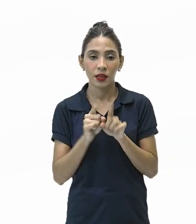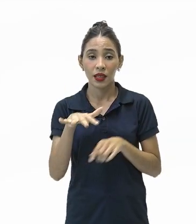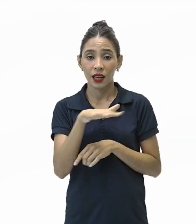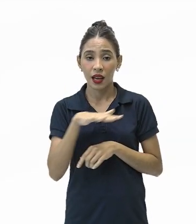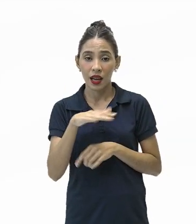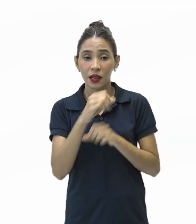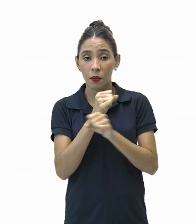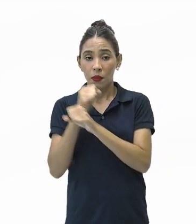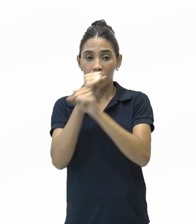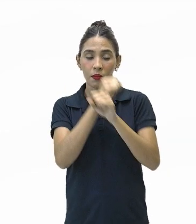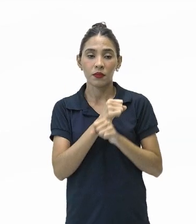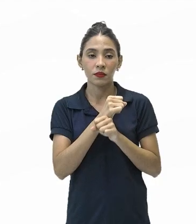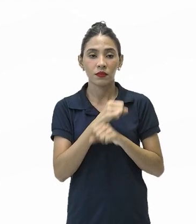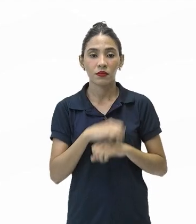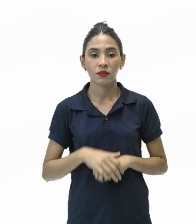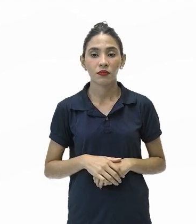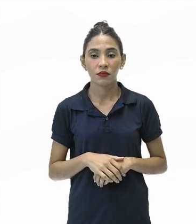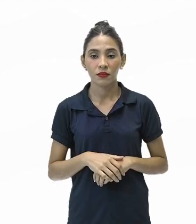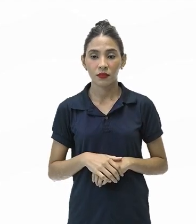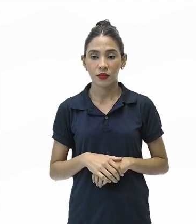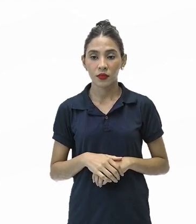áreas de proteção